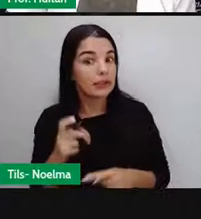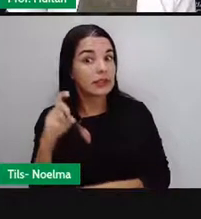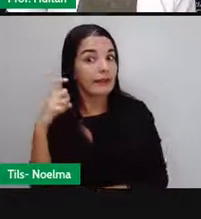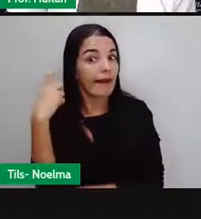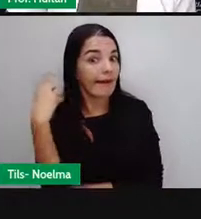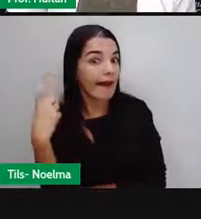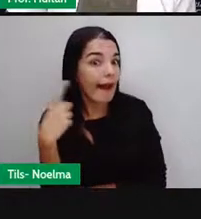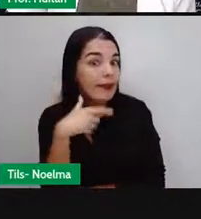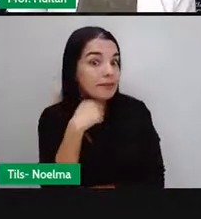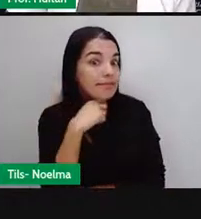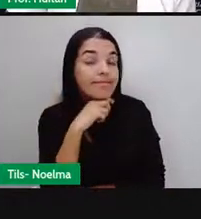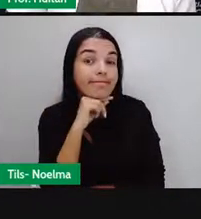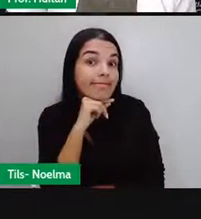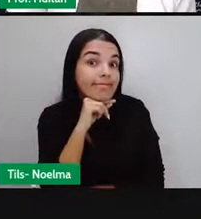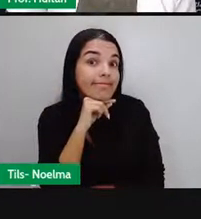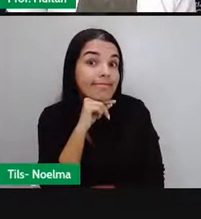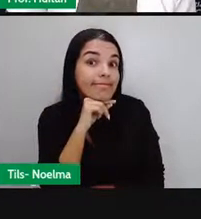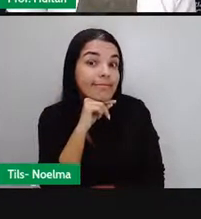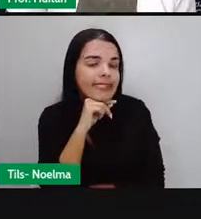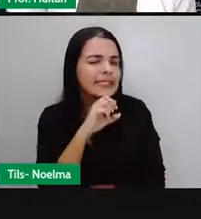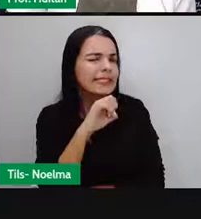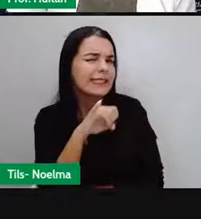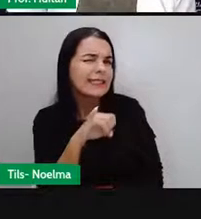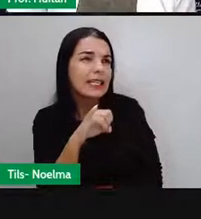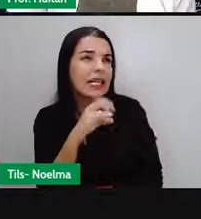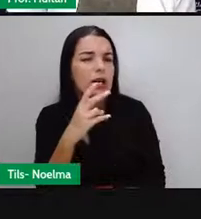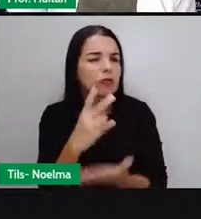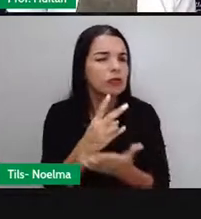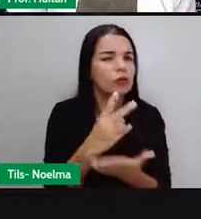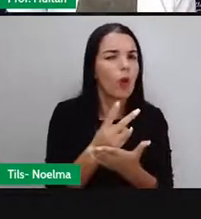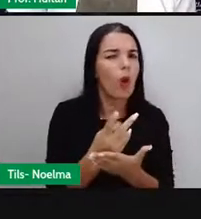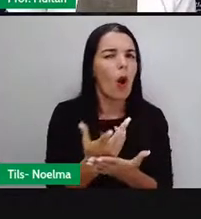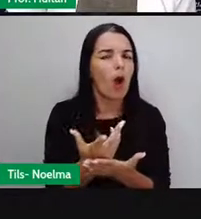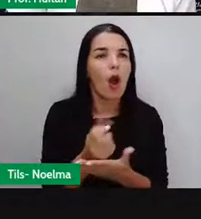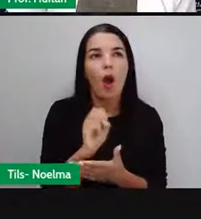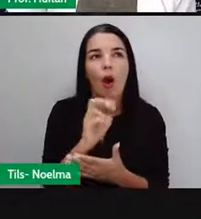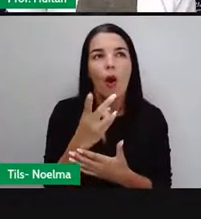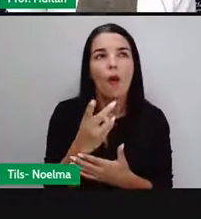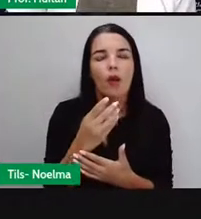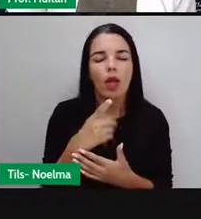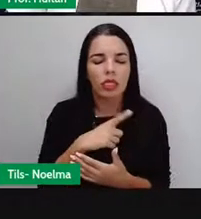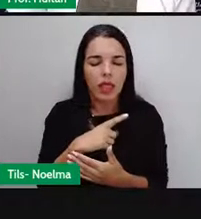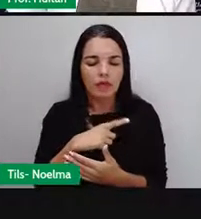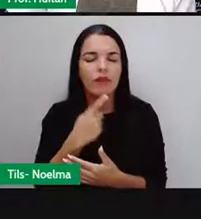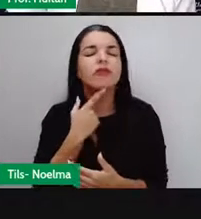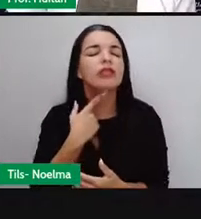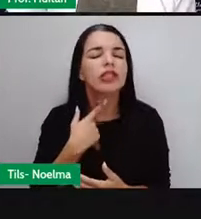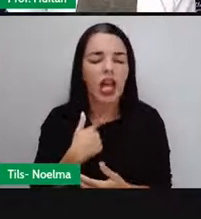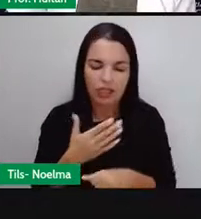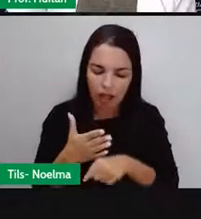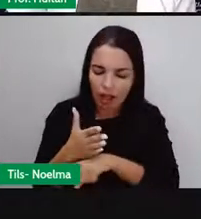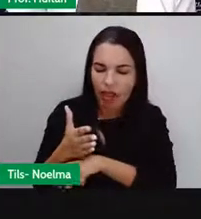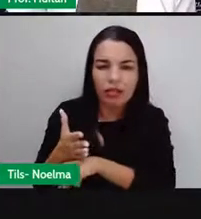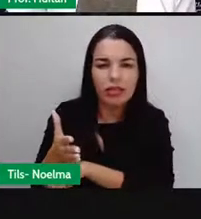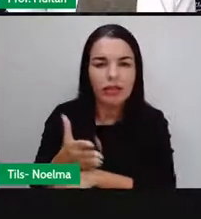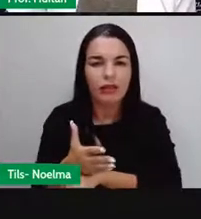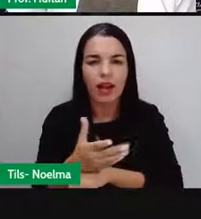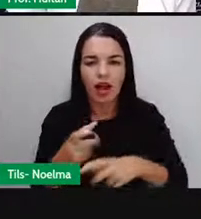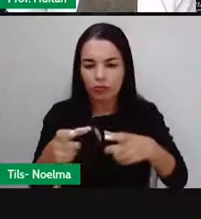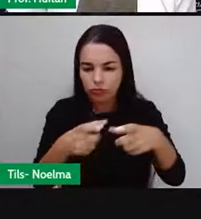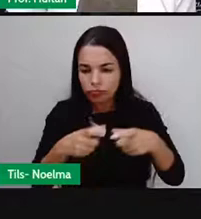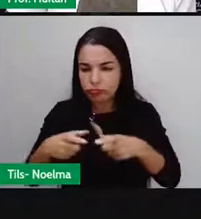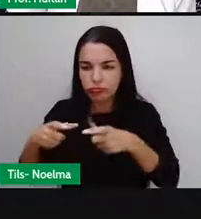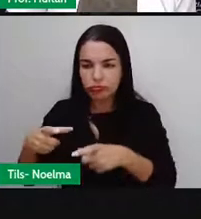eles não se arvoraram, não tentaram entrar, não é, em outro âmbito de